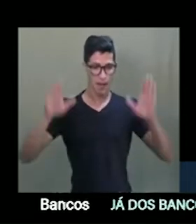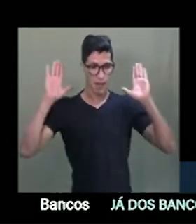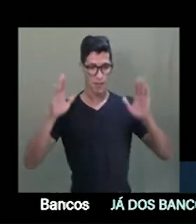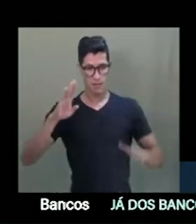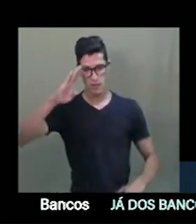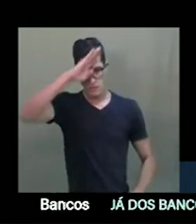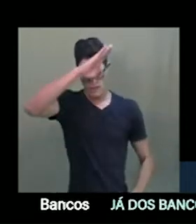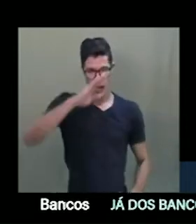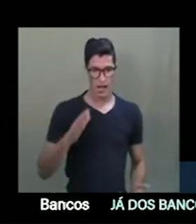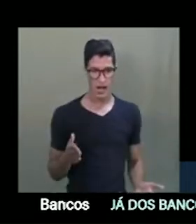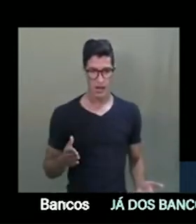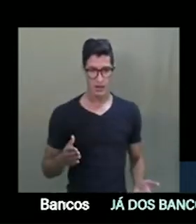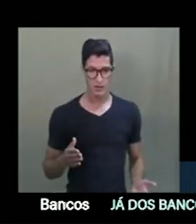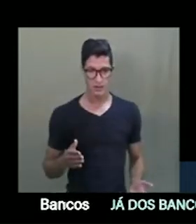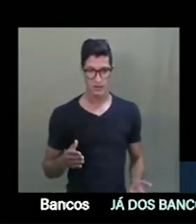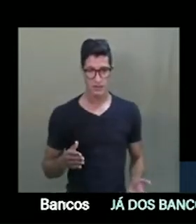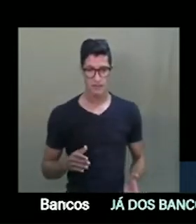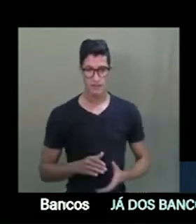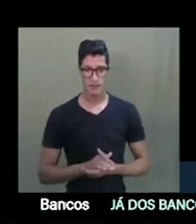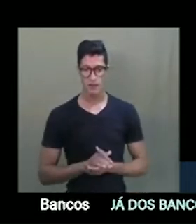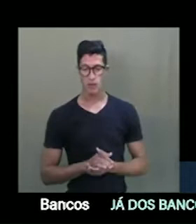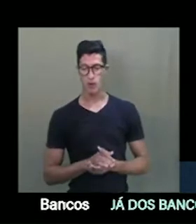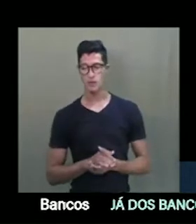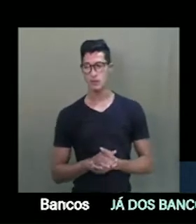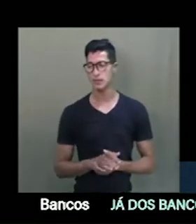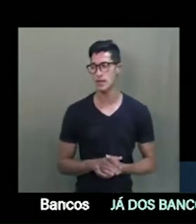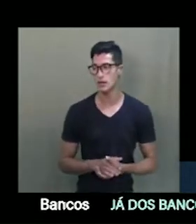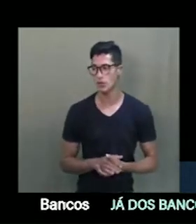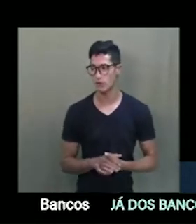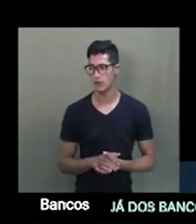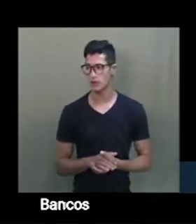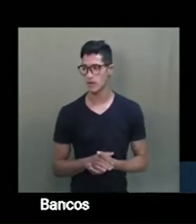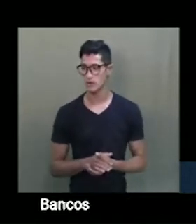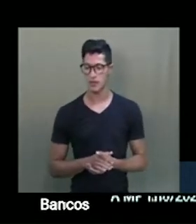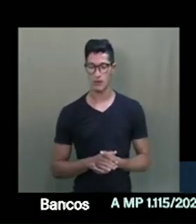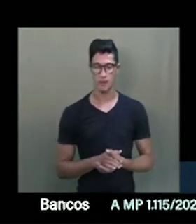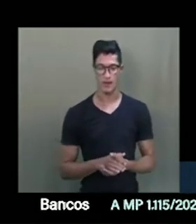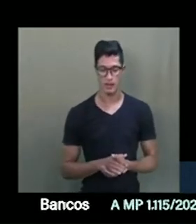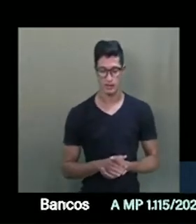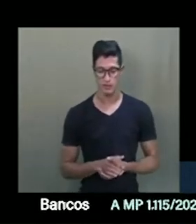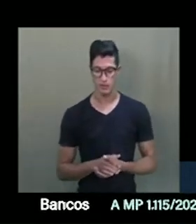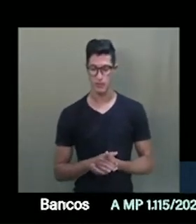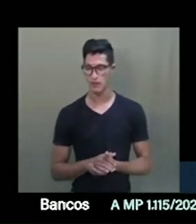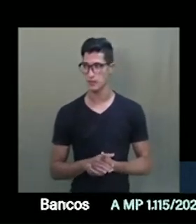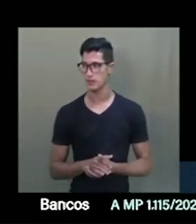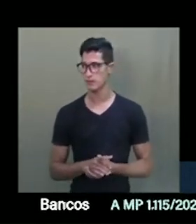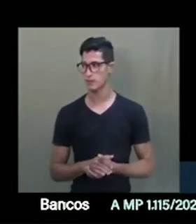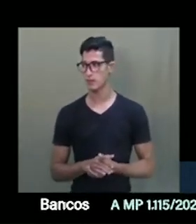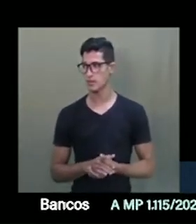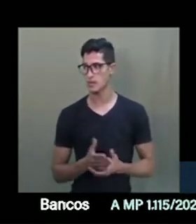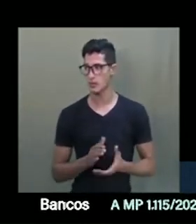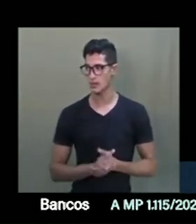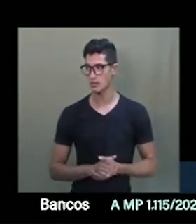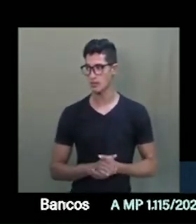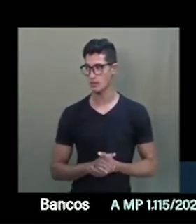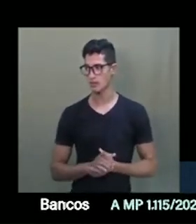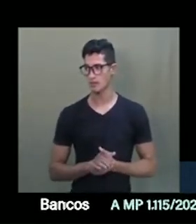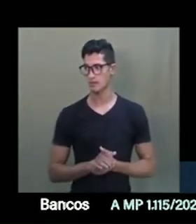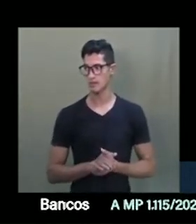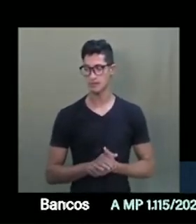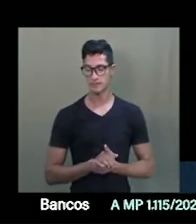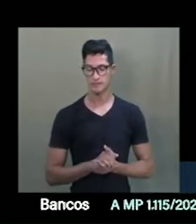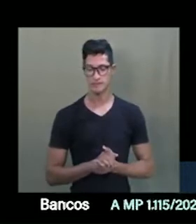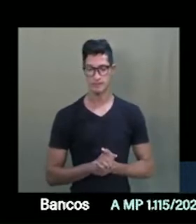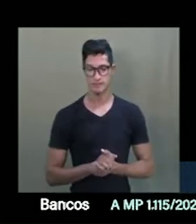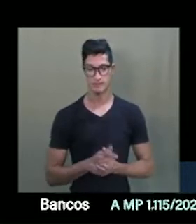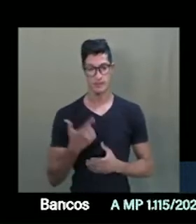Bolsonaro, porque até agora não foi atrás de saber por que, que ele compra imóveis em dinheiro vivo? Não!